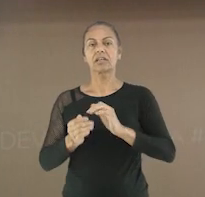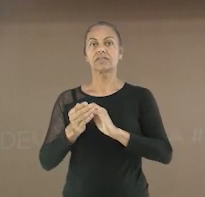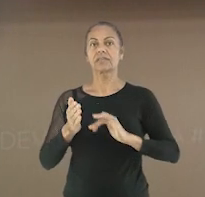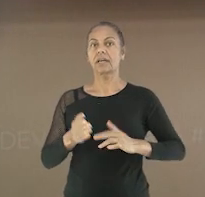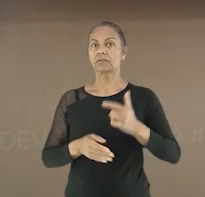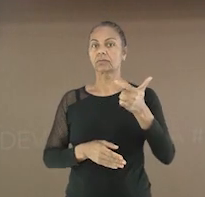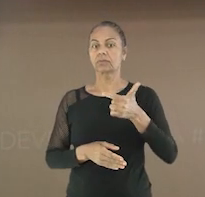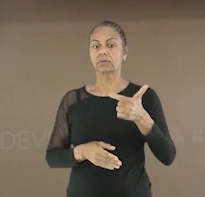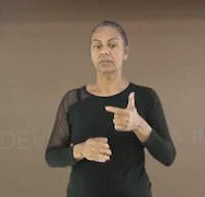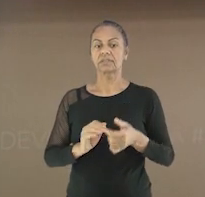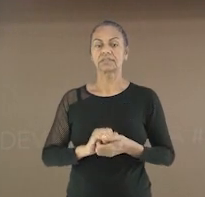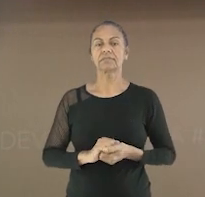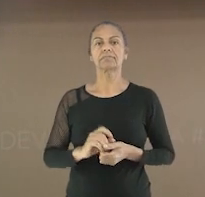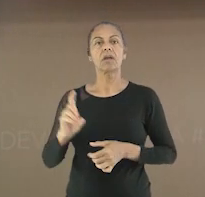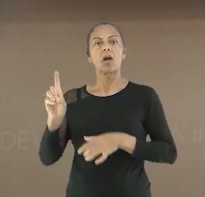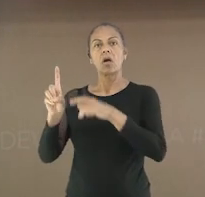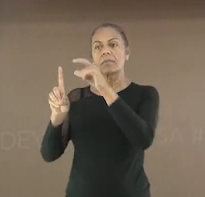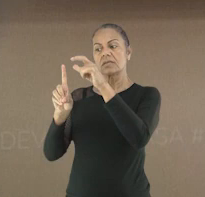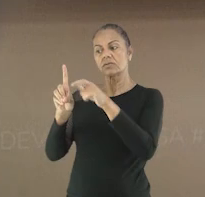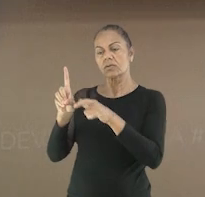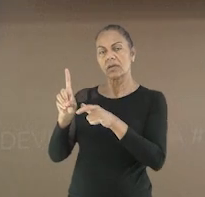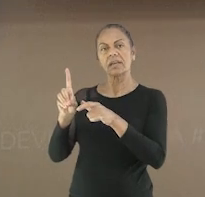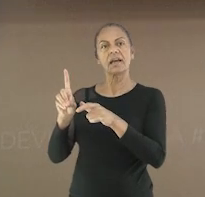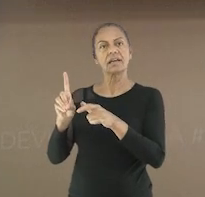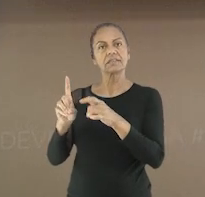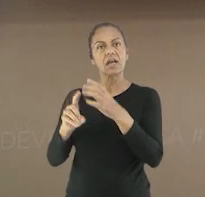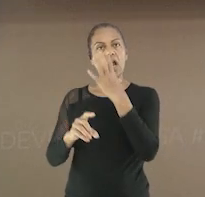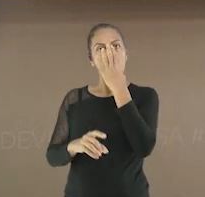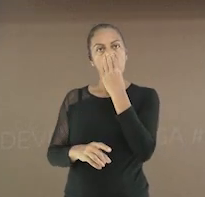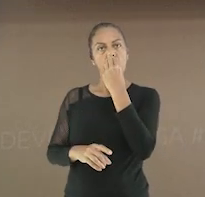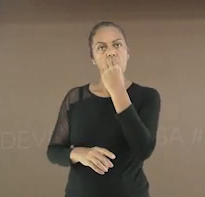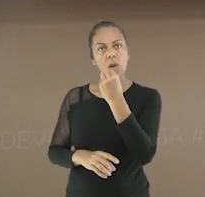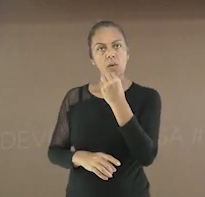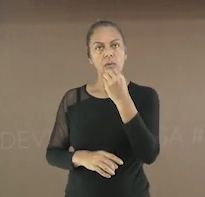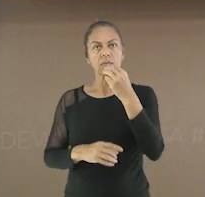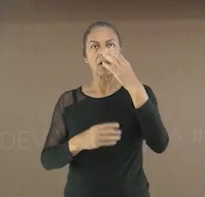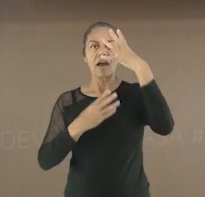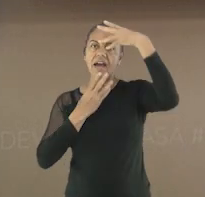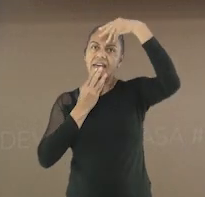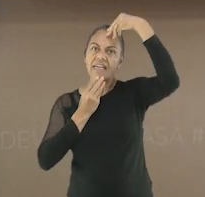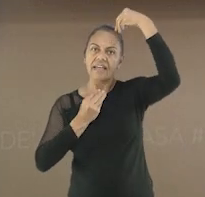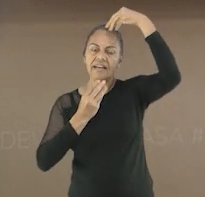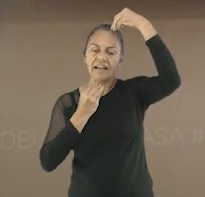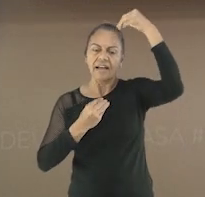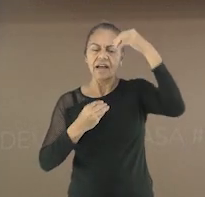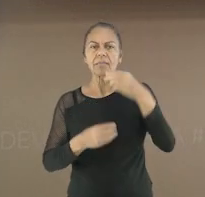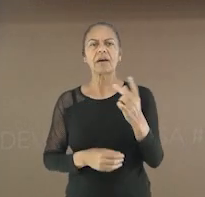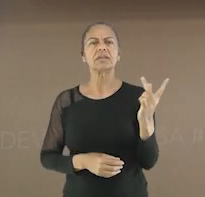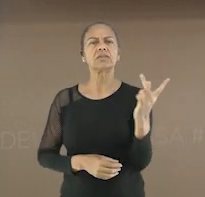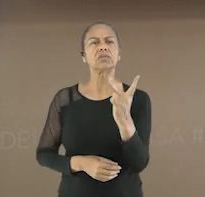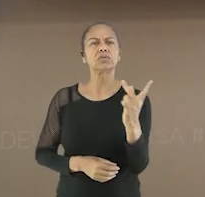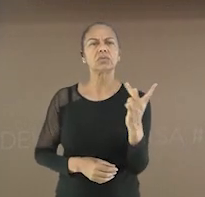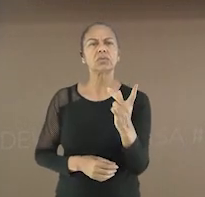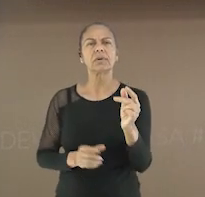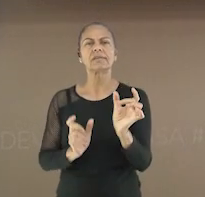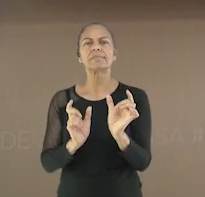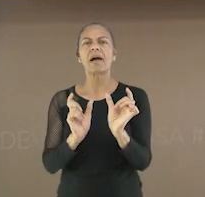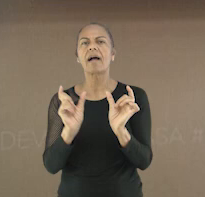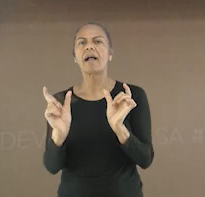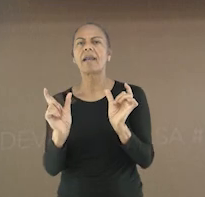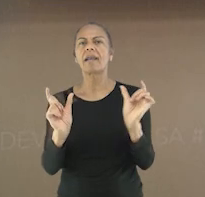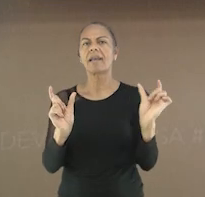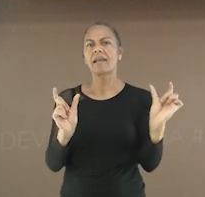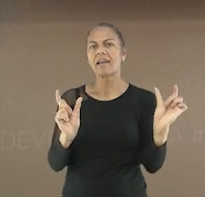para a atividade número 2. Ainda sobre os personagens lobo e cabra, as duas palavras estão no